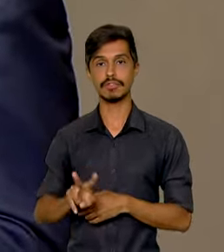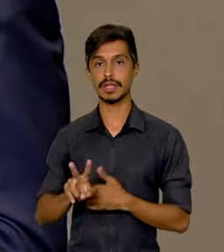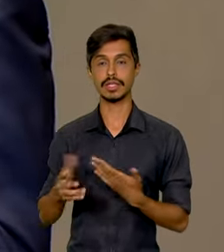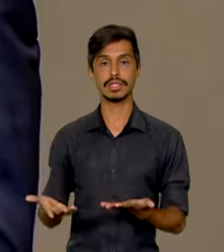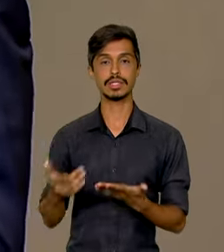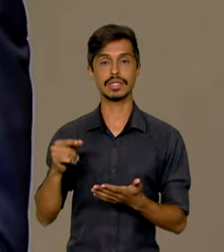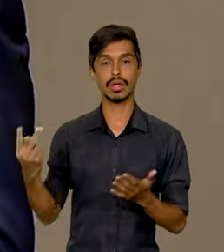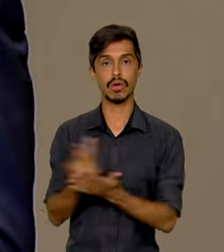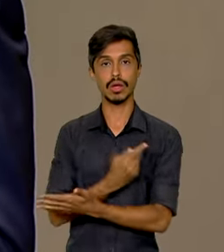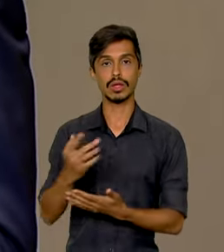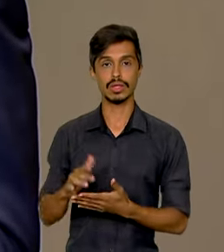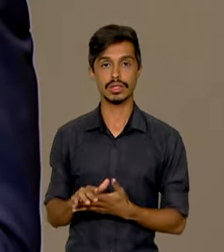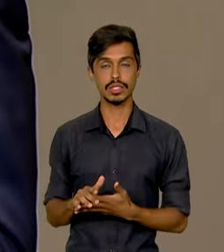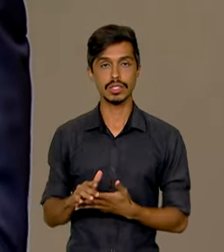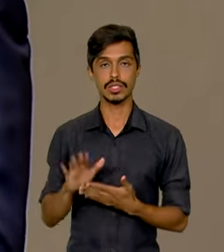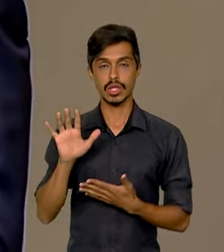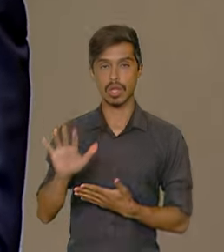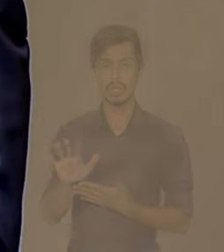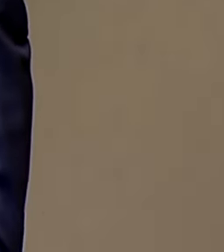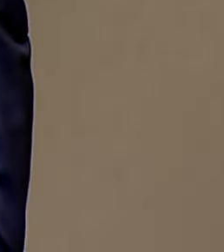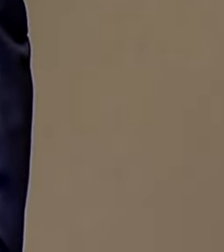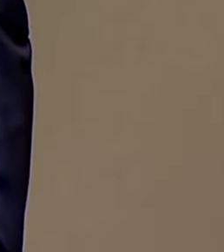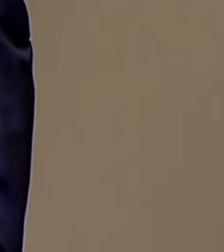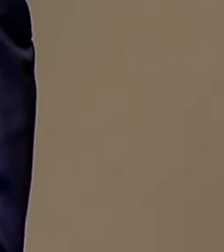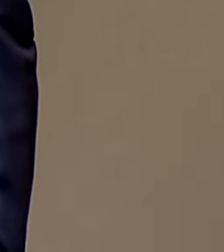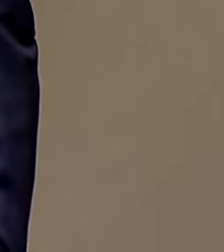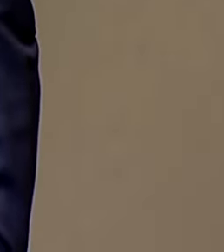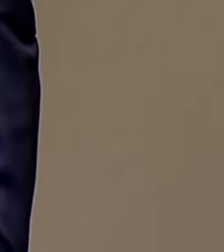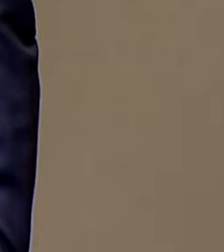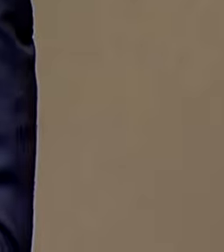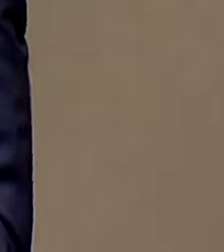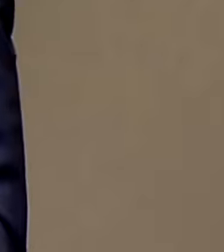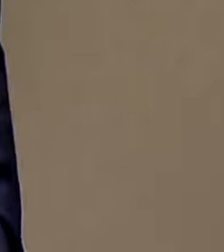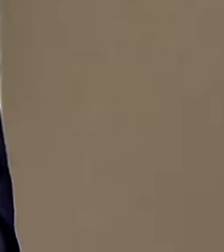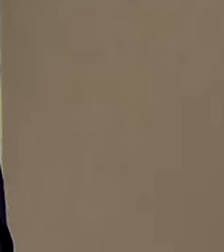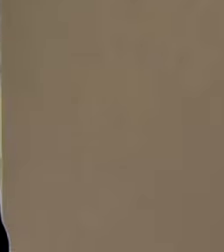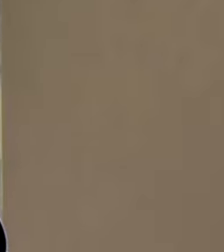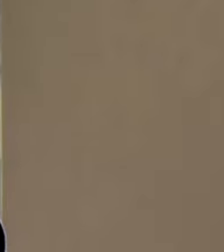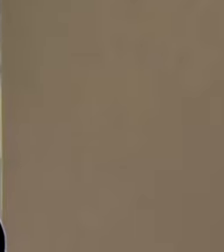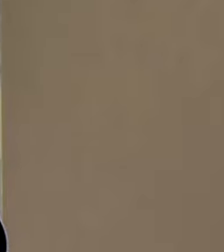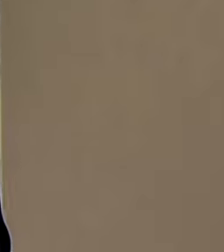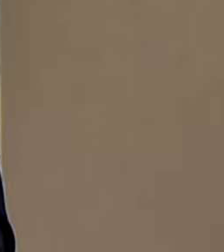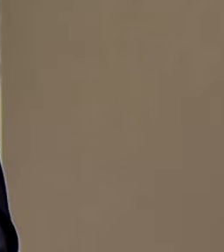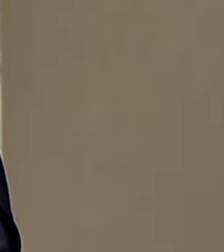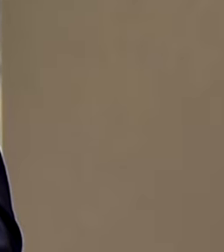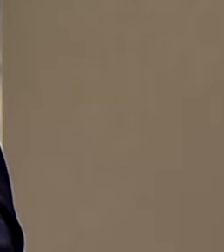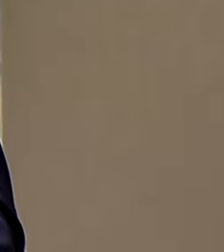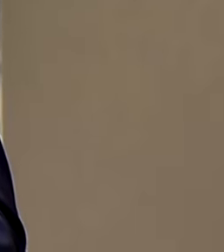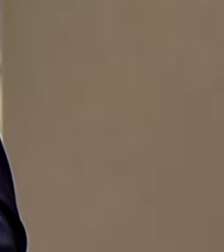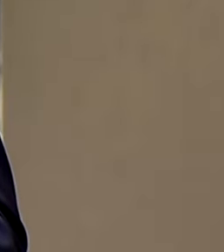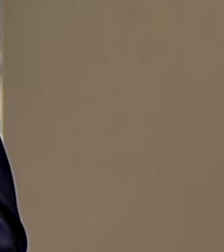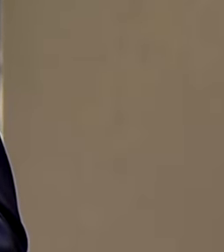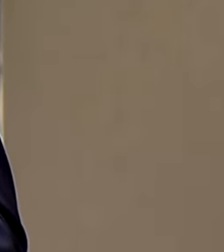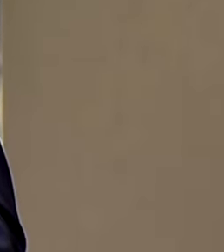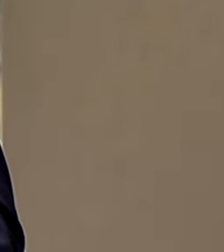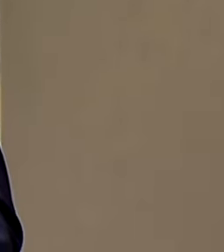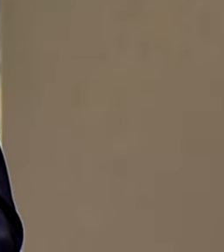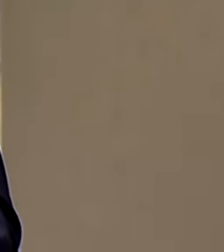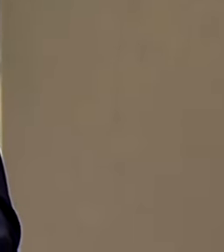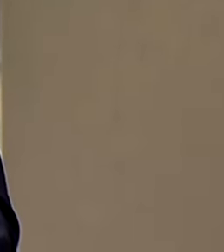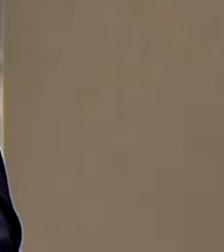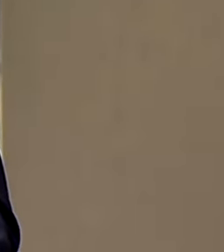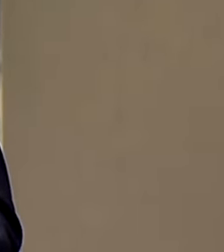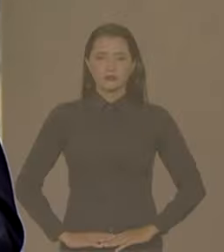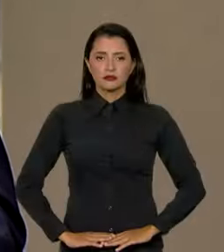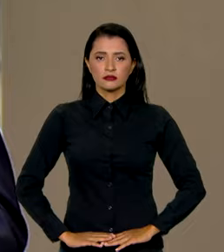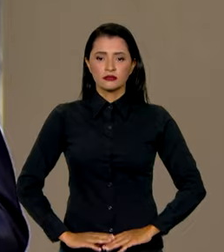as plataformas de forma integrada, juntas aqui conosco, cada uma com as suas características,